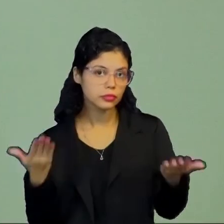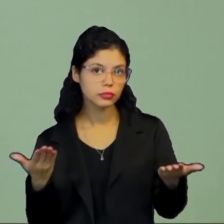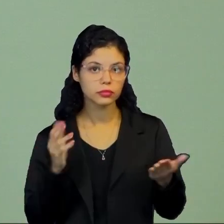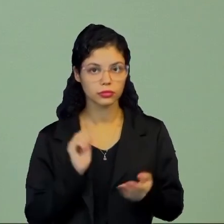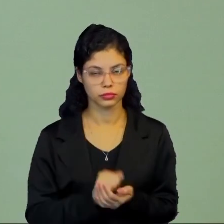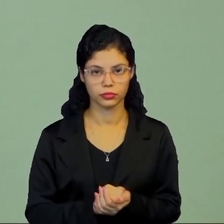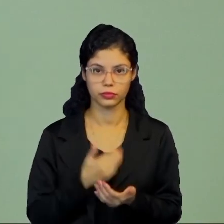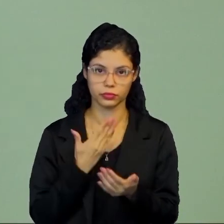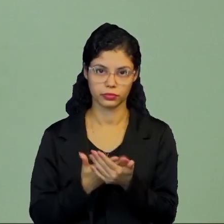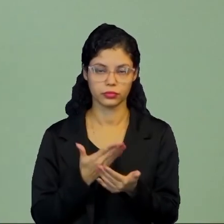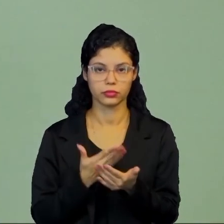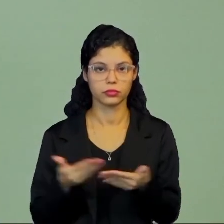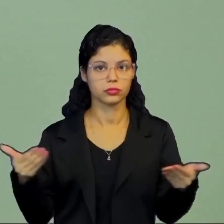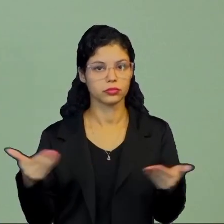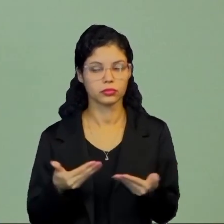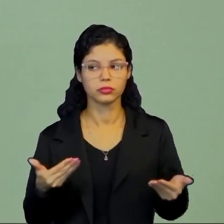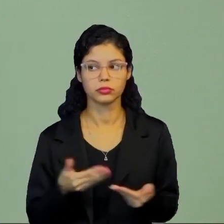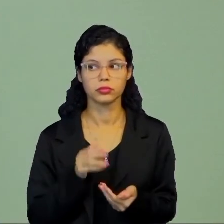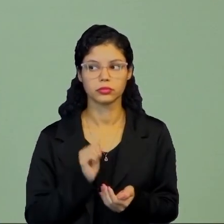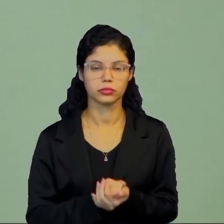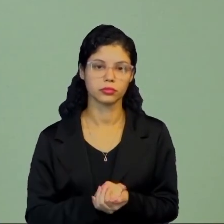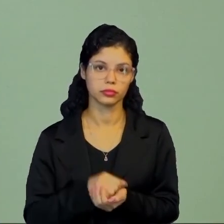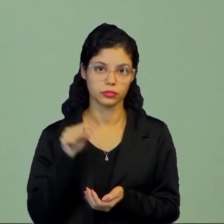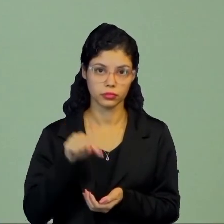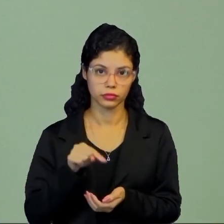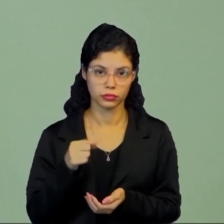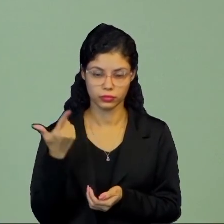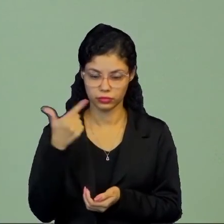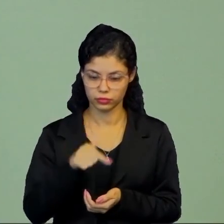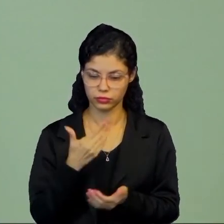Pessoal, essa foi a nossa aula de hoje.